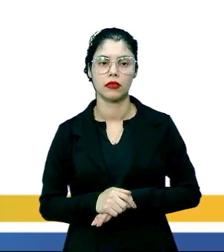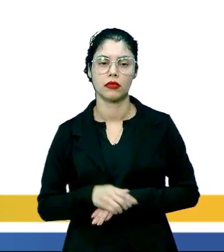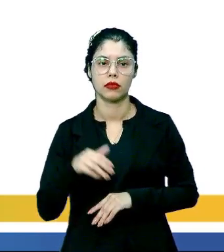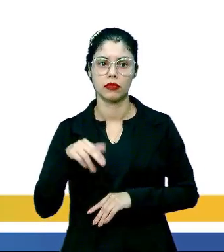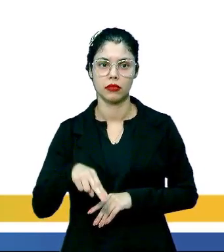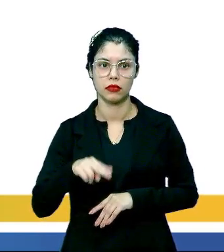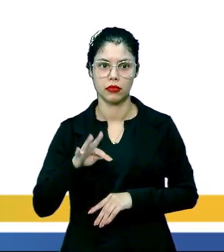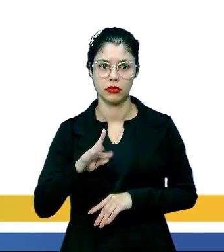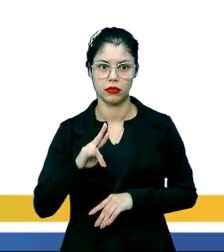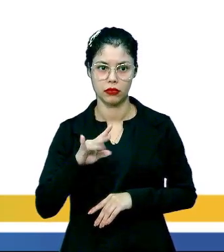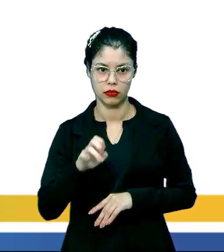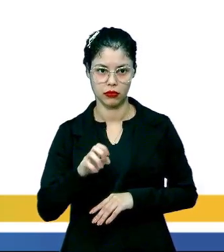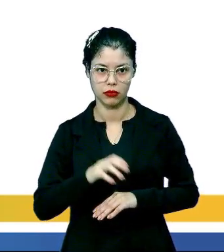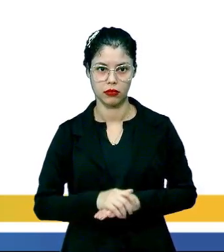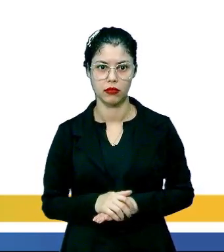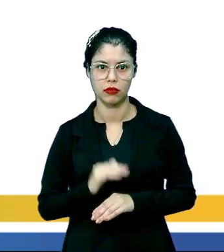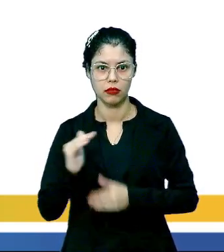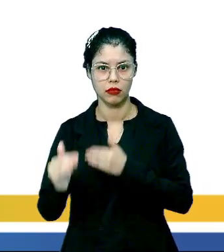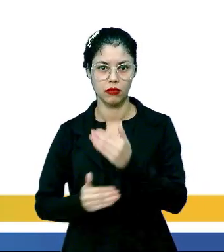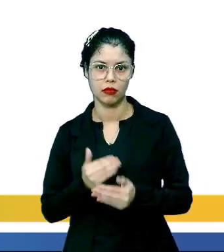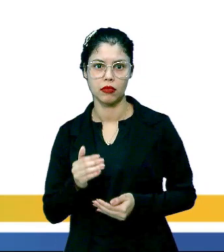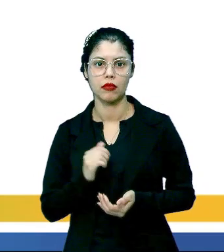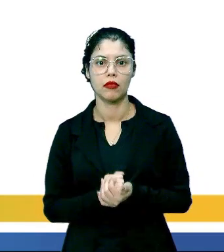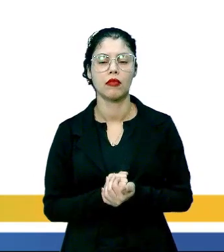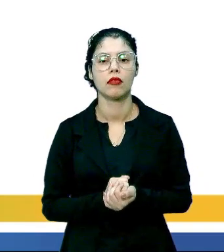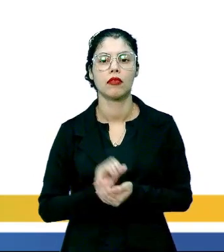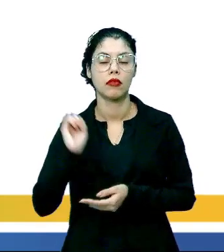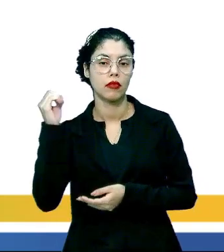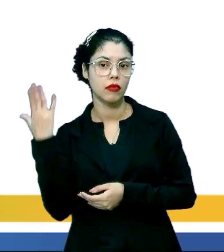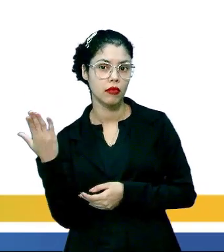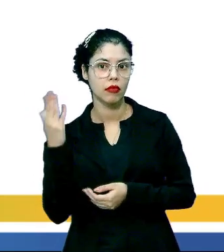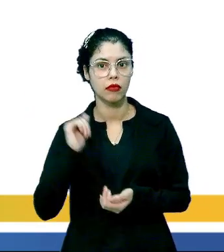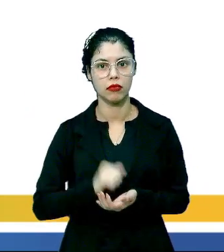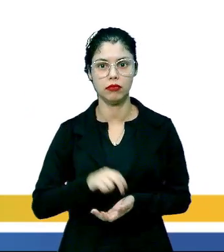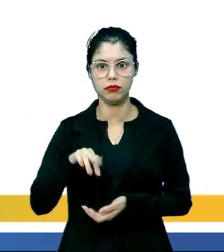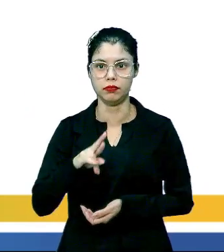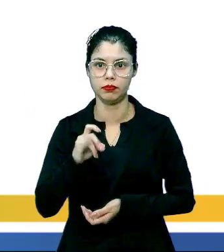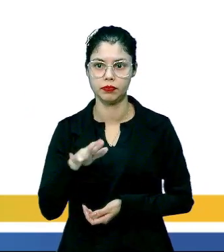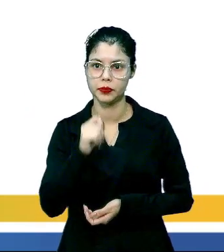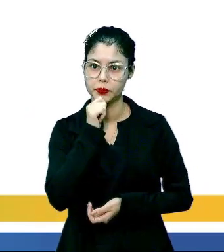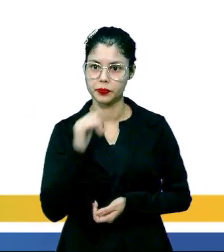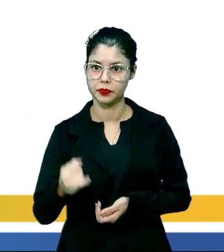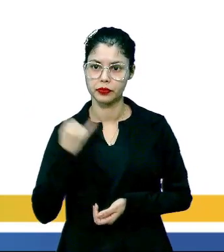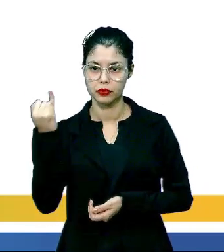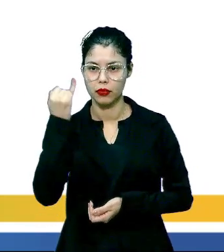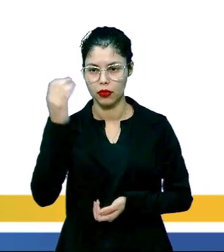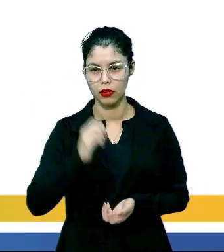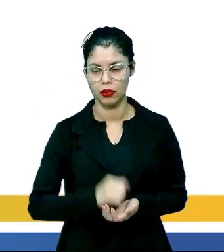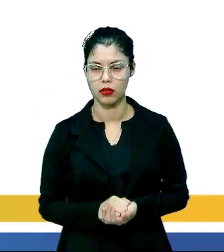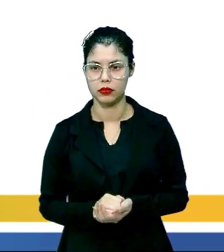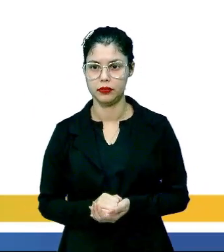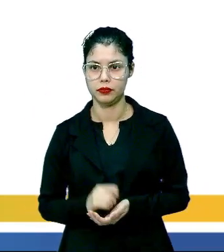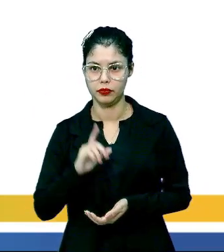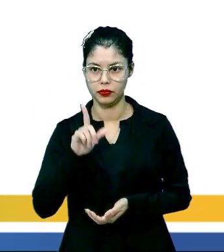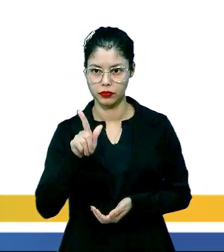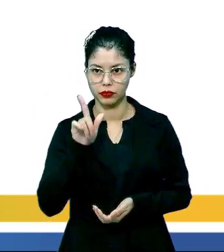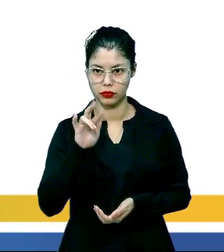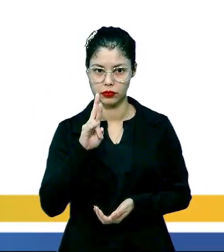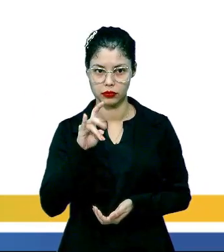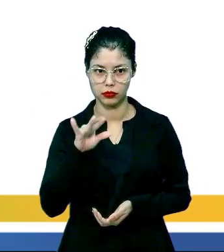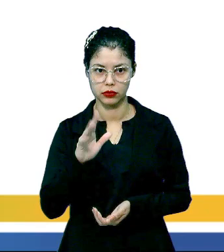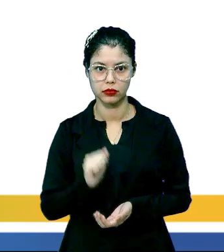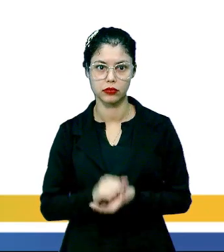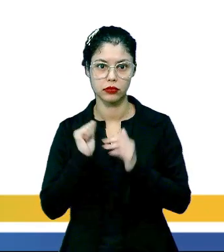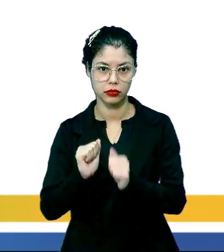Temos a nefrite, que é um processo inflamatório que acontece nos néfrons, tá? Mais especificamente nos